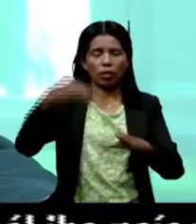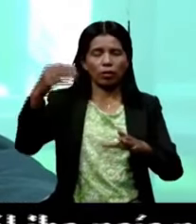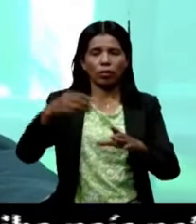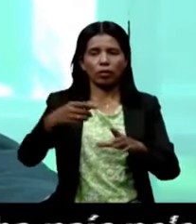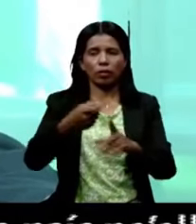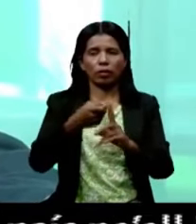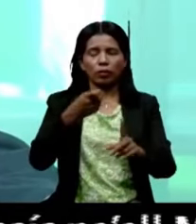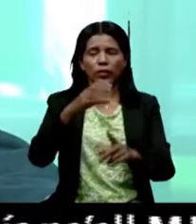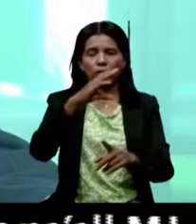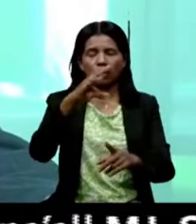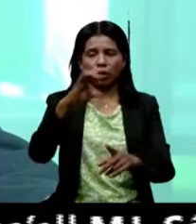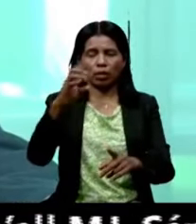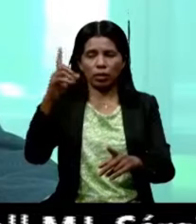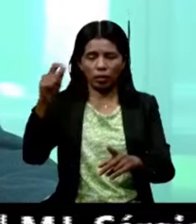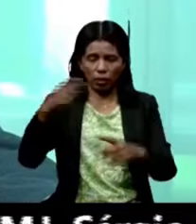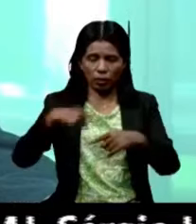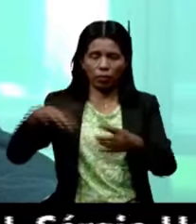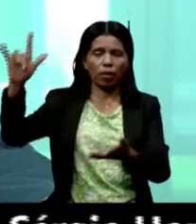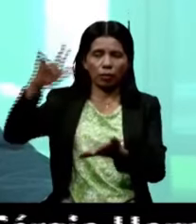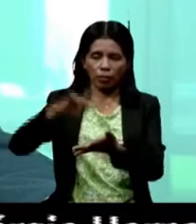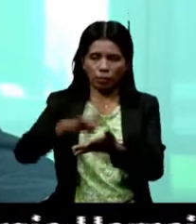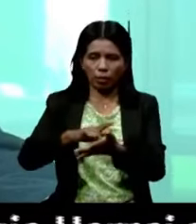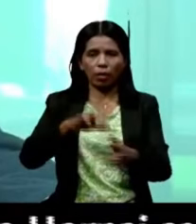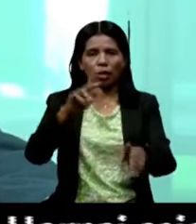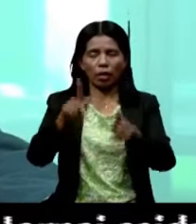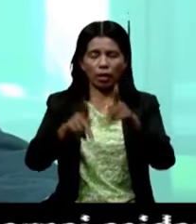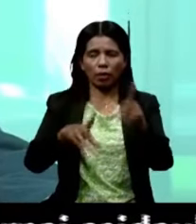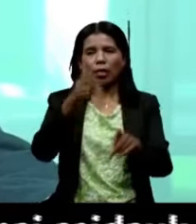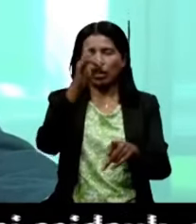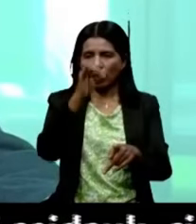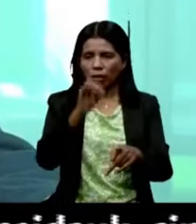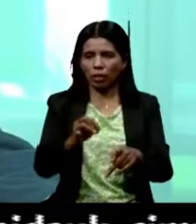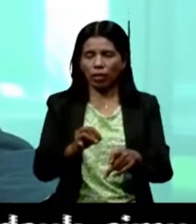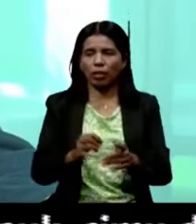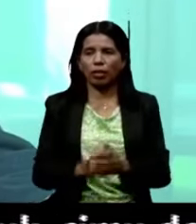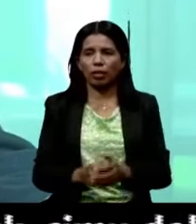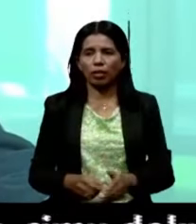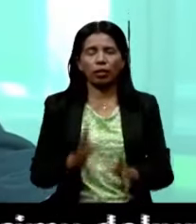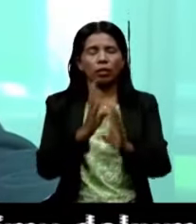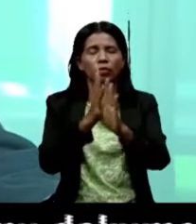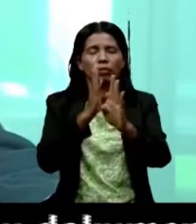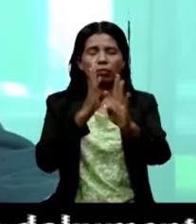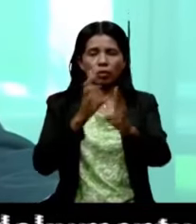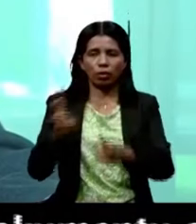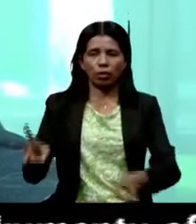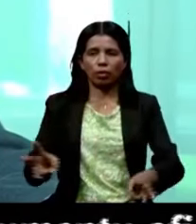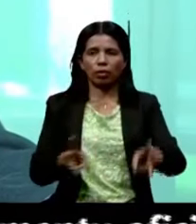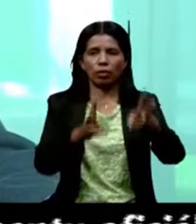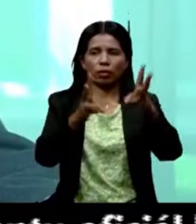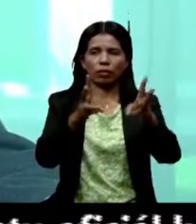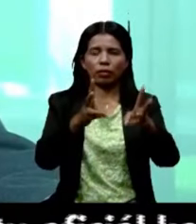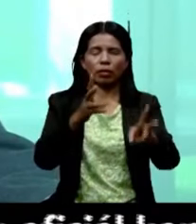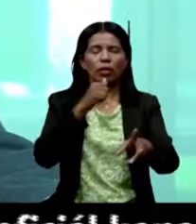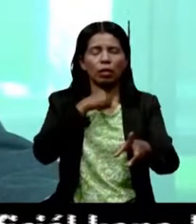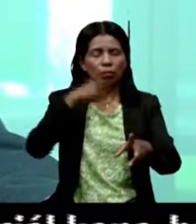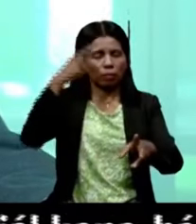se de Dili va aeroporto. E população ni Dili se forma e estrada durante a mo papa halo ni